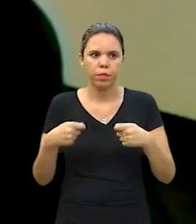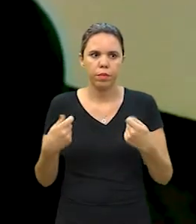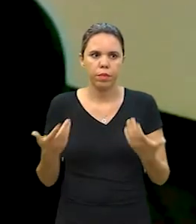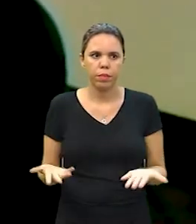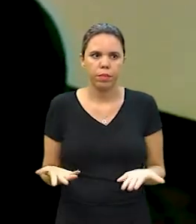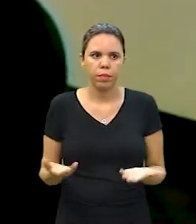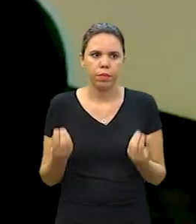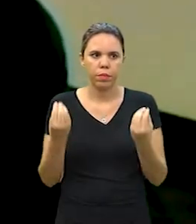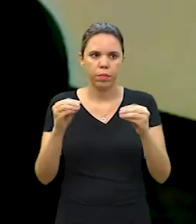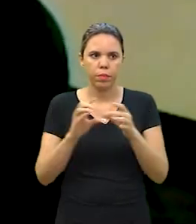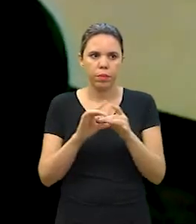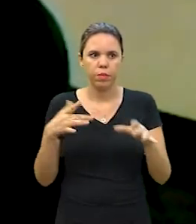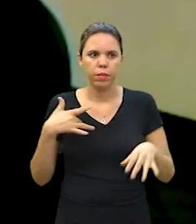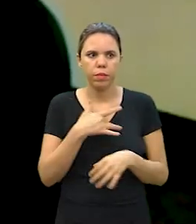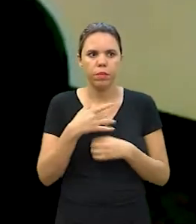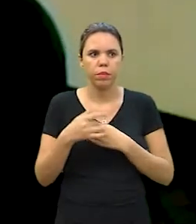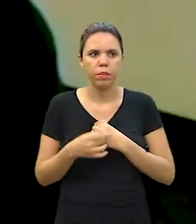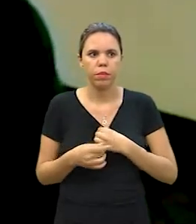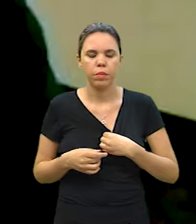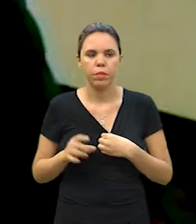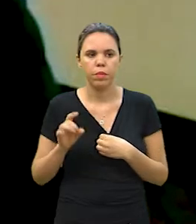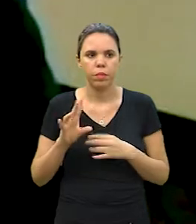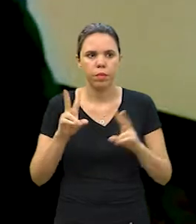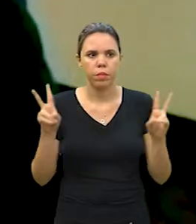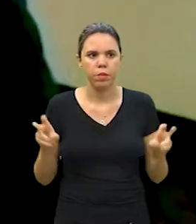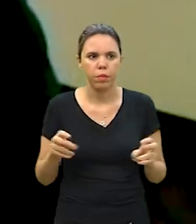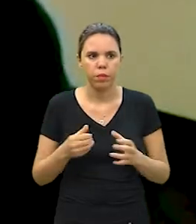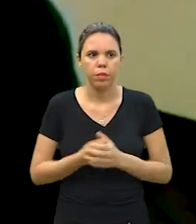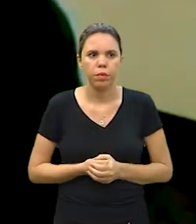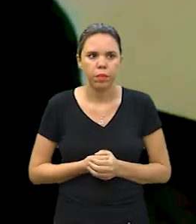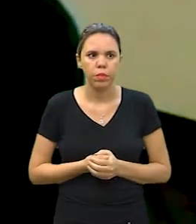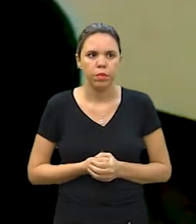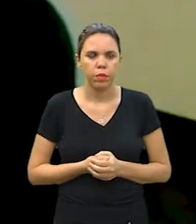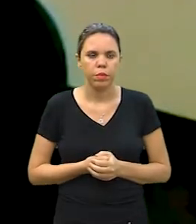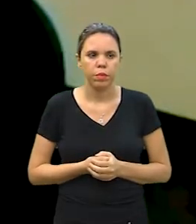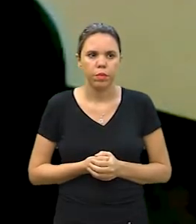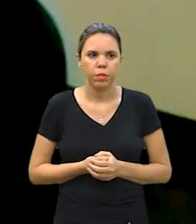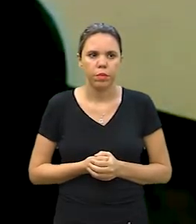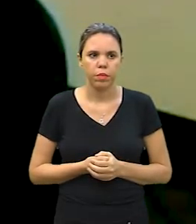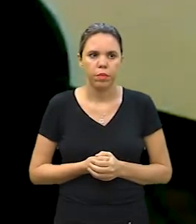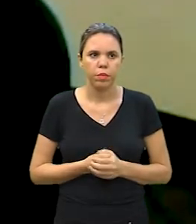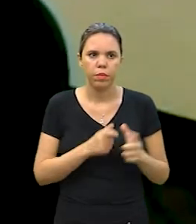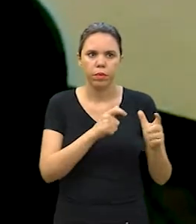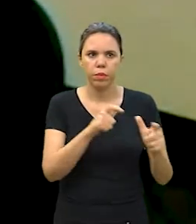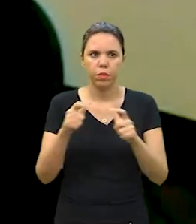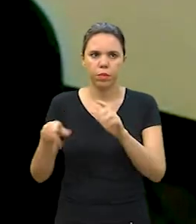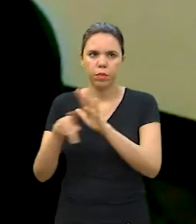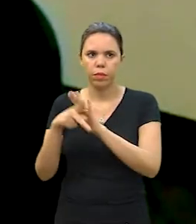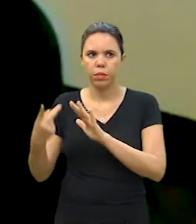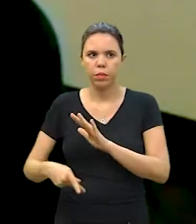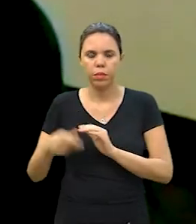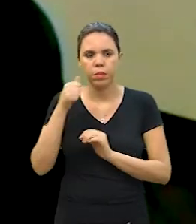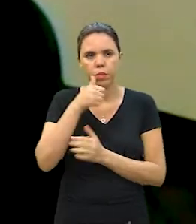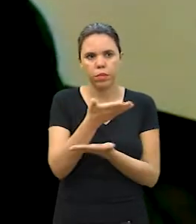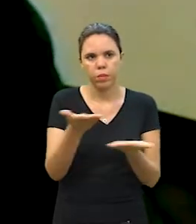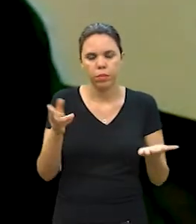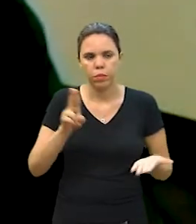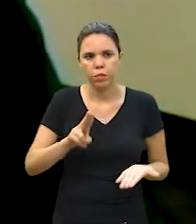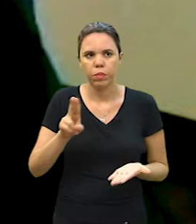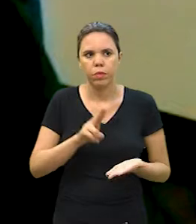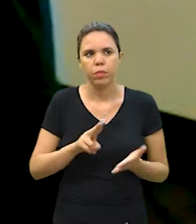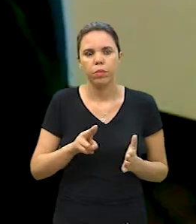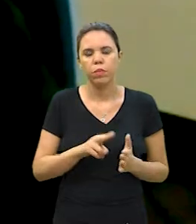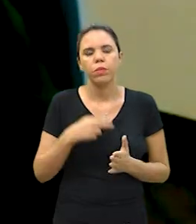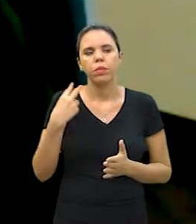as necessidades que estão colocadas da saúde. Sobre a questão do espaço específico para as